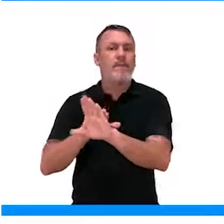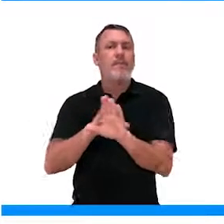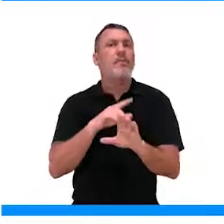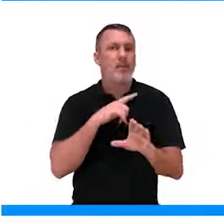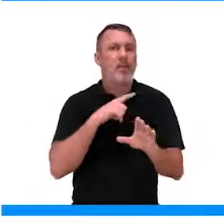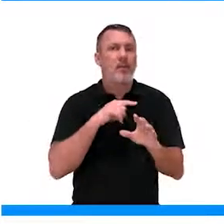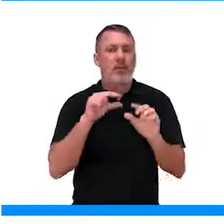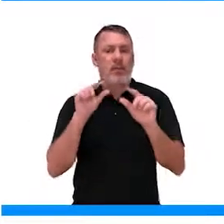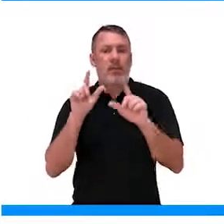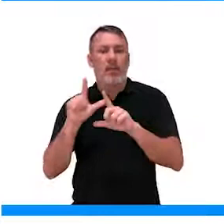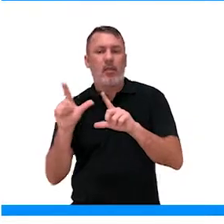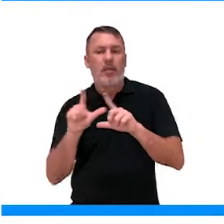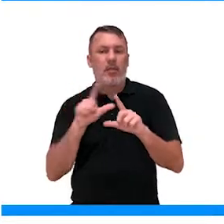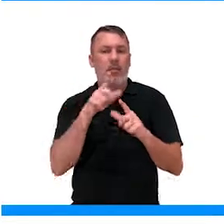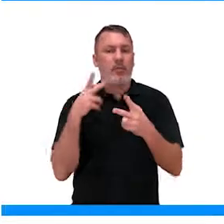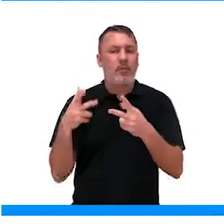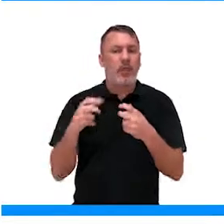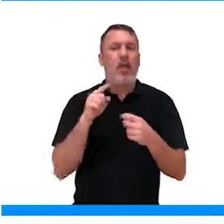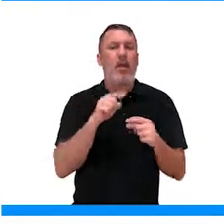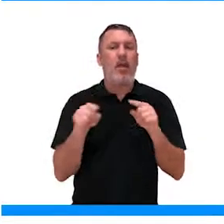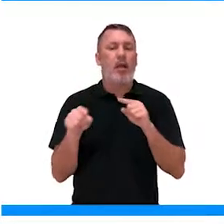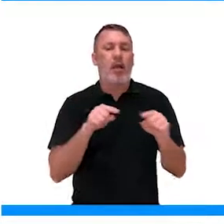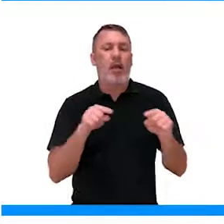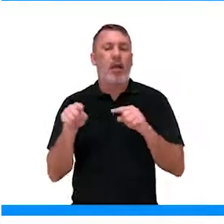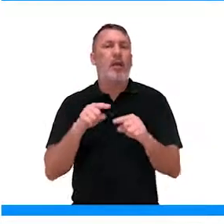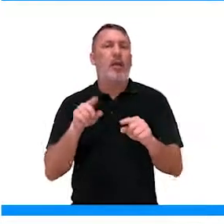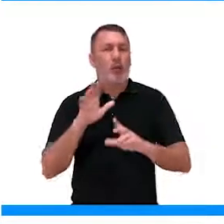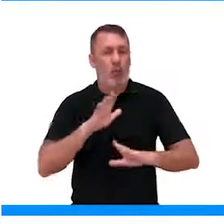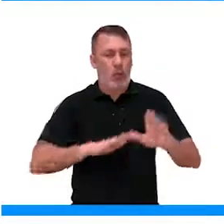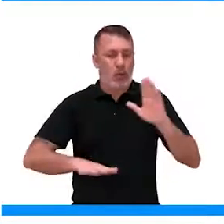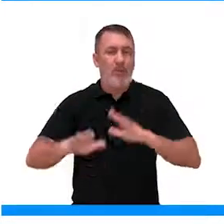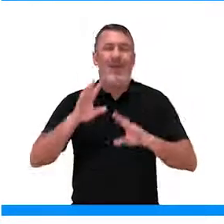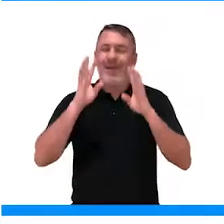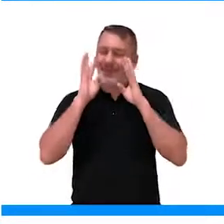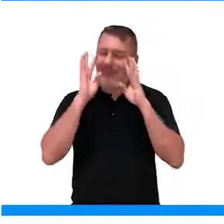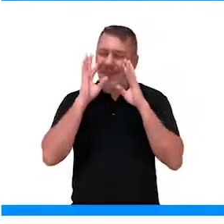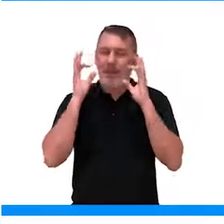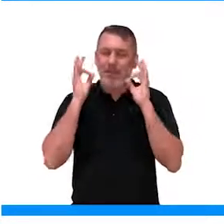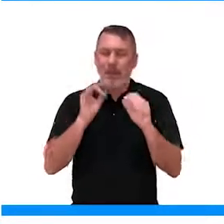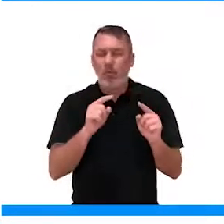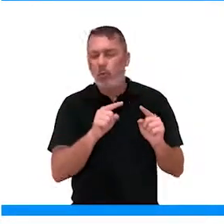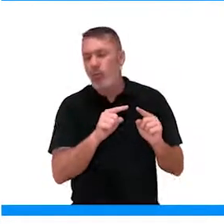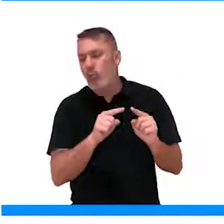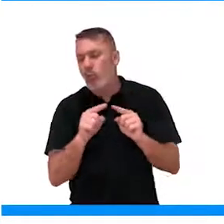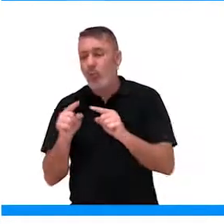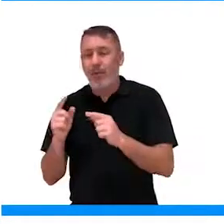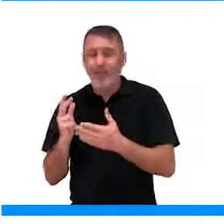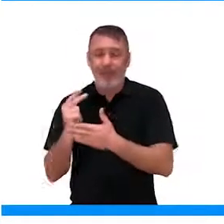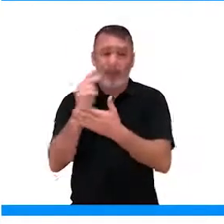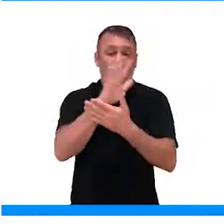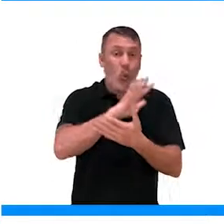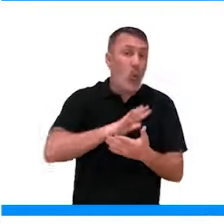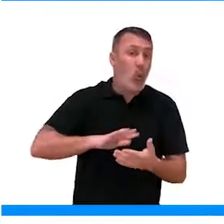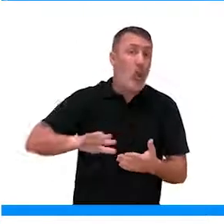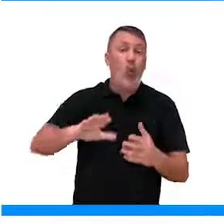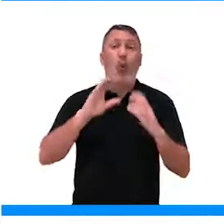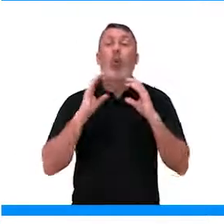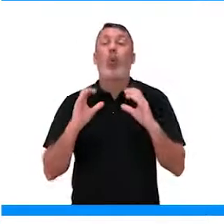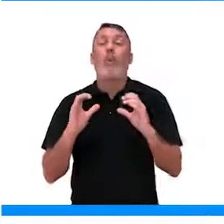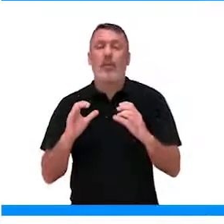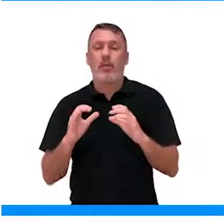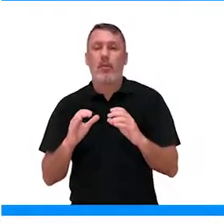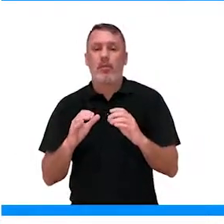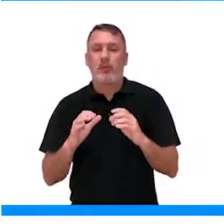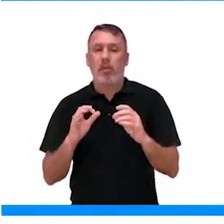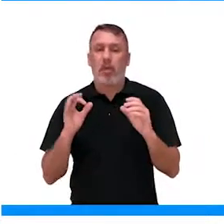de material na natureza, né? No caso. Então, o aluno tem que ficar atento a tudo que está ali